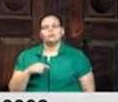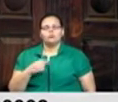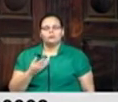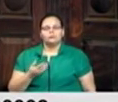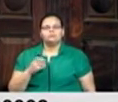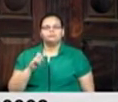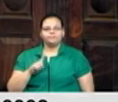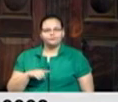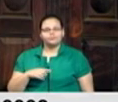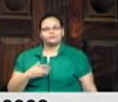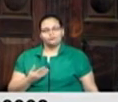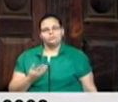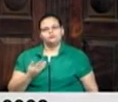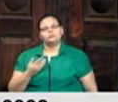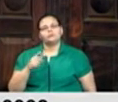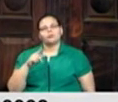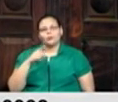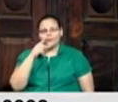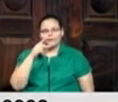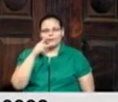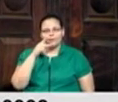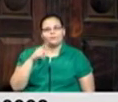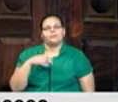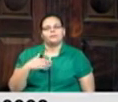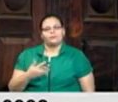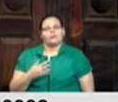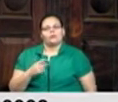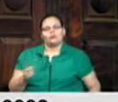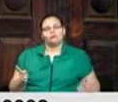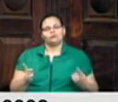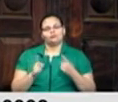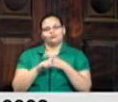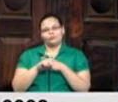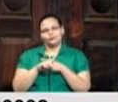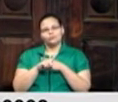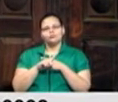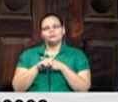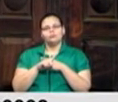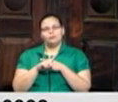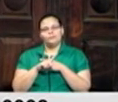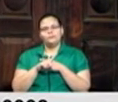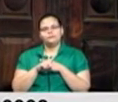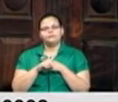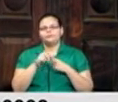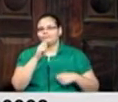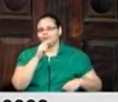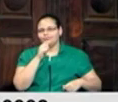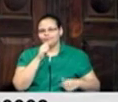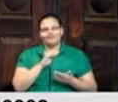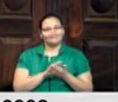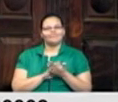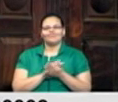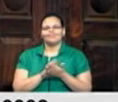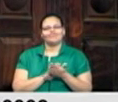éramos um partido de oposição sem nenhum